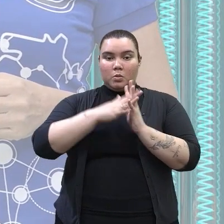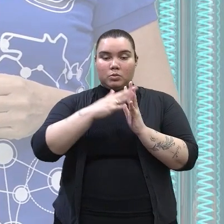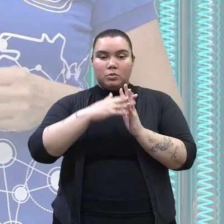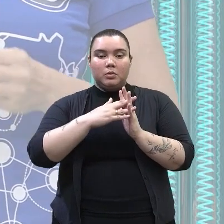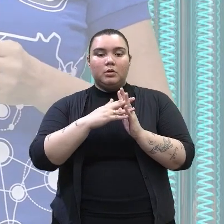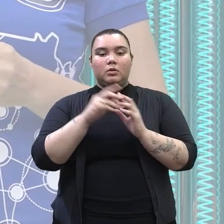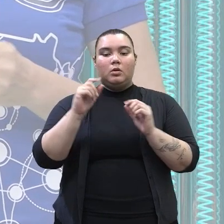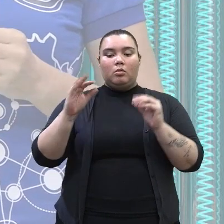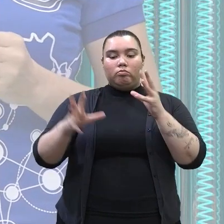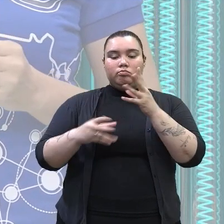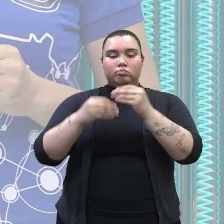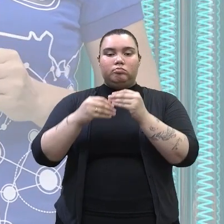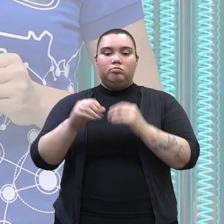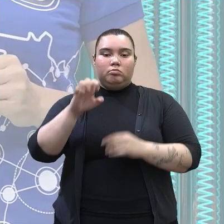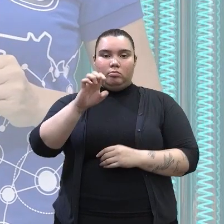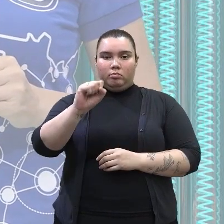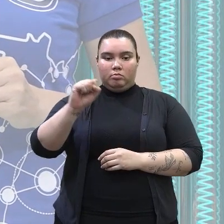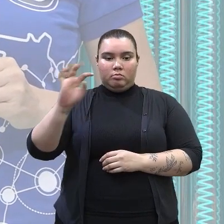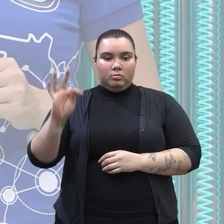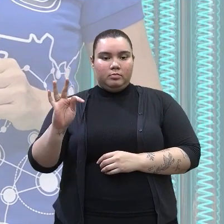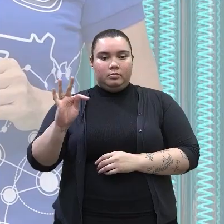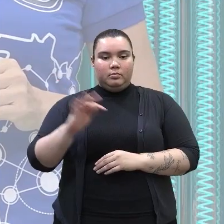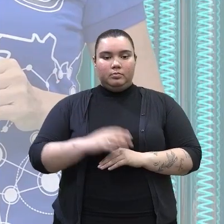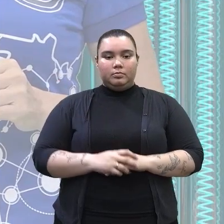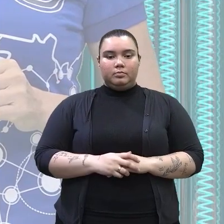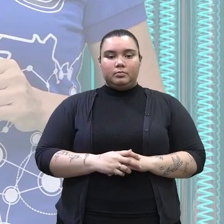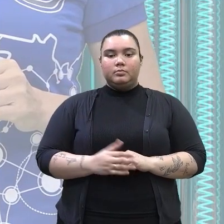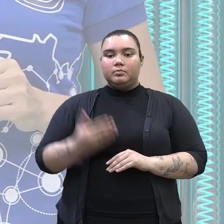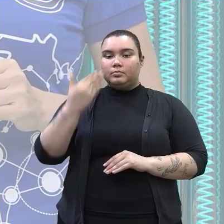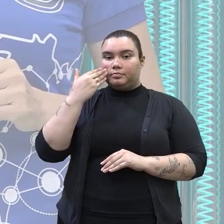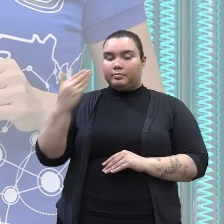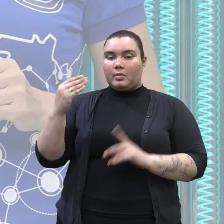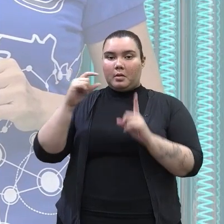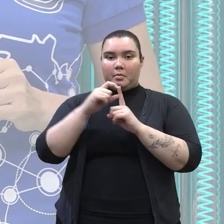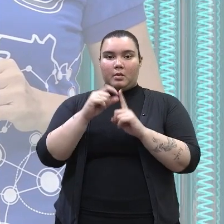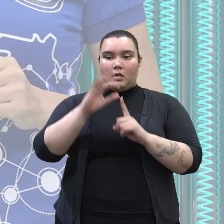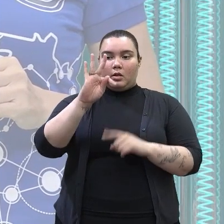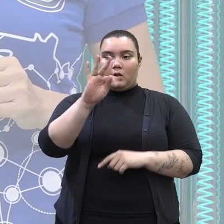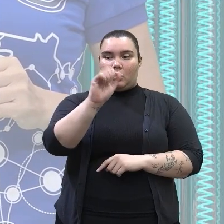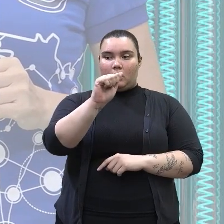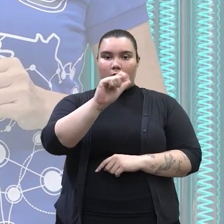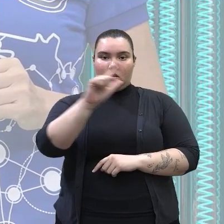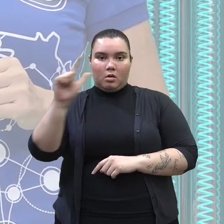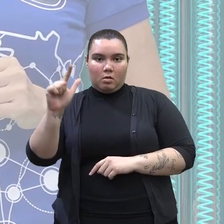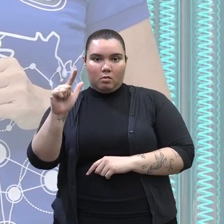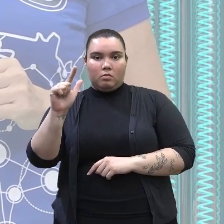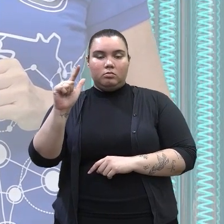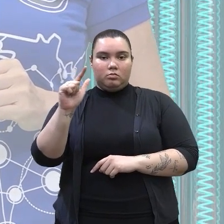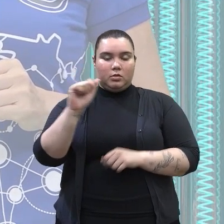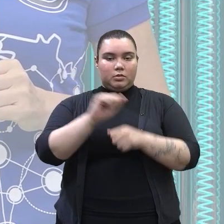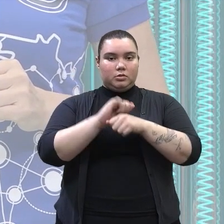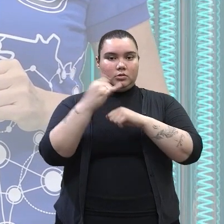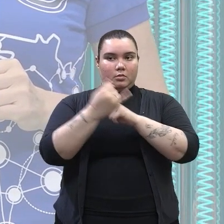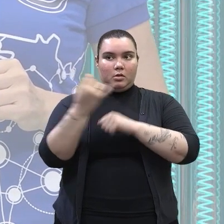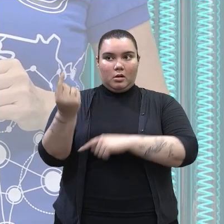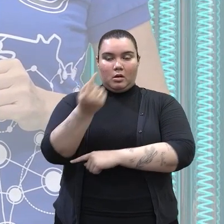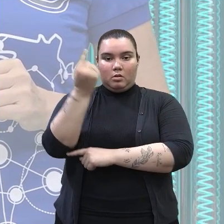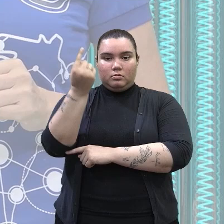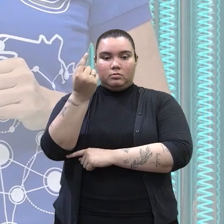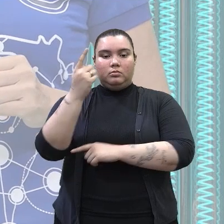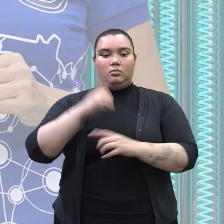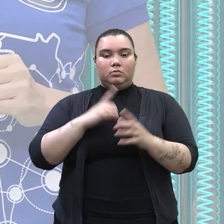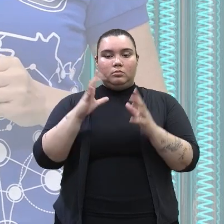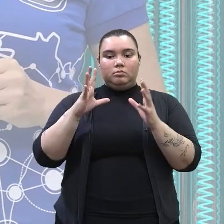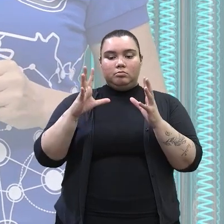adiciona ST. Então, observe aqui, ó, tall, que é o adjetivo alto, eu só fiz